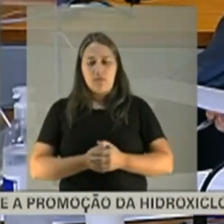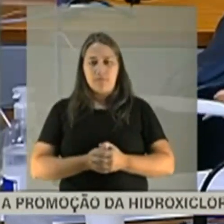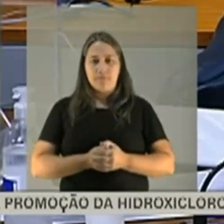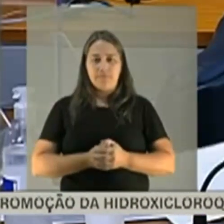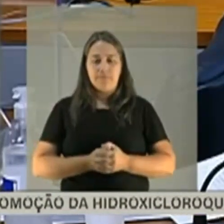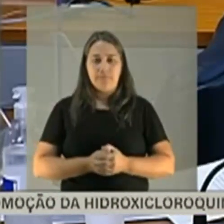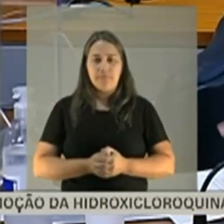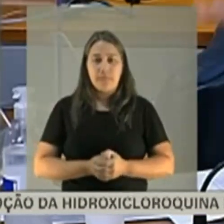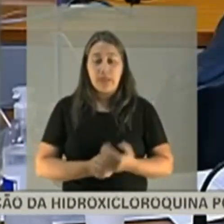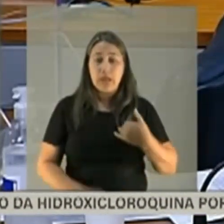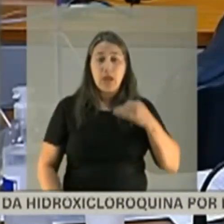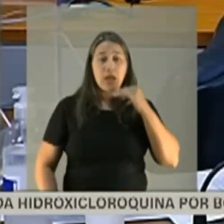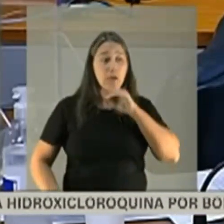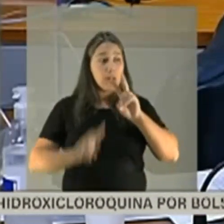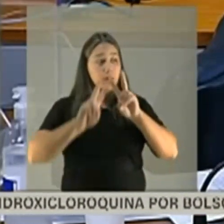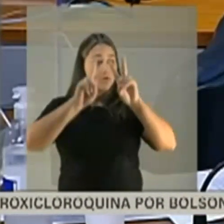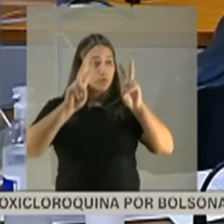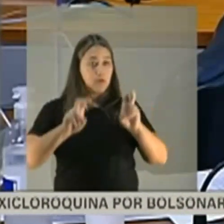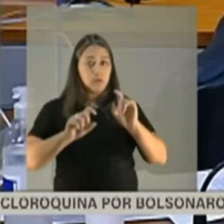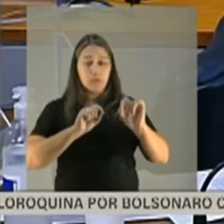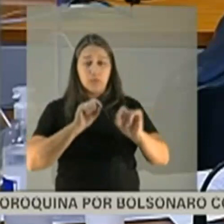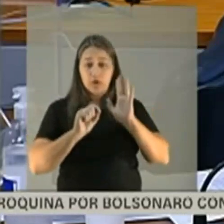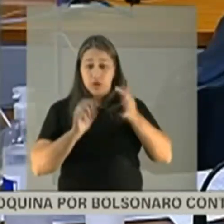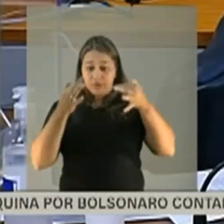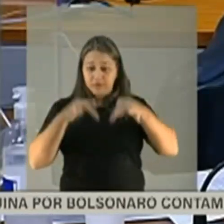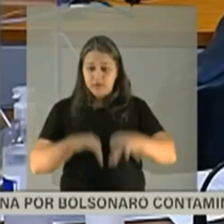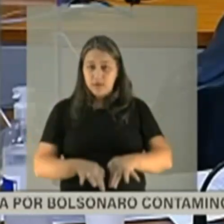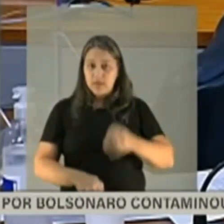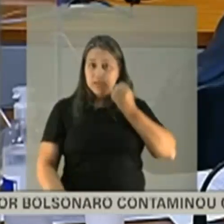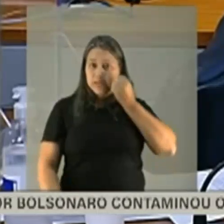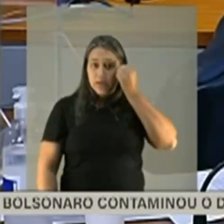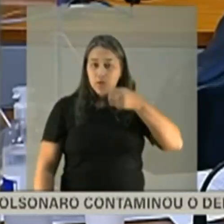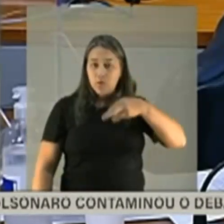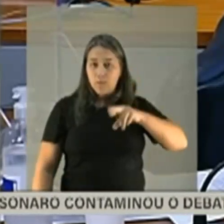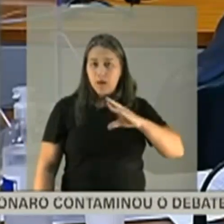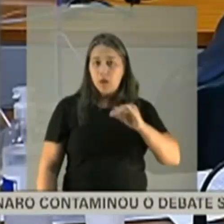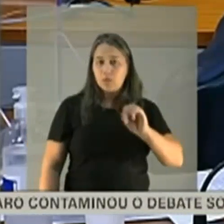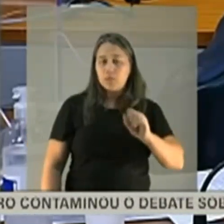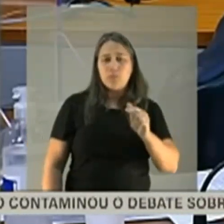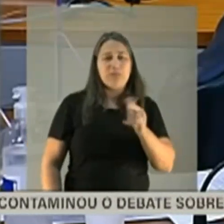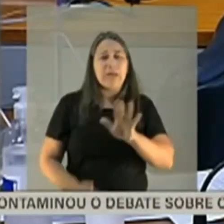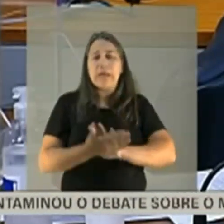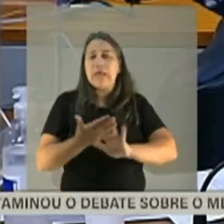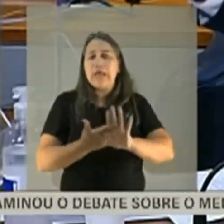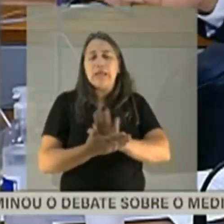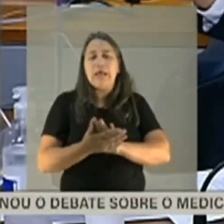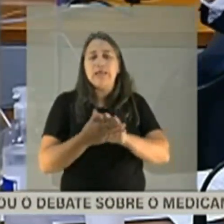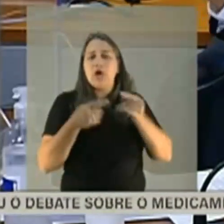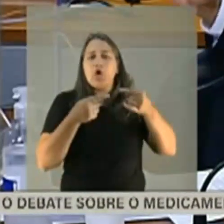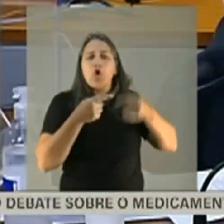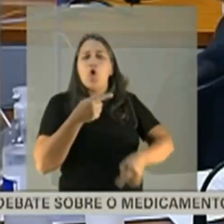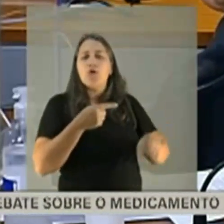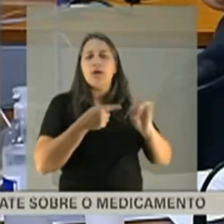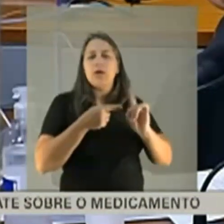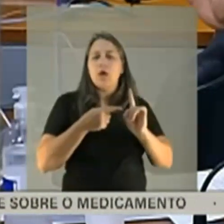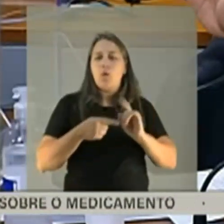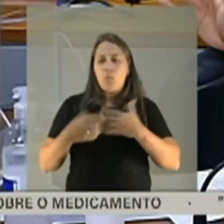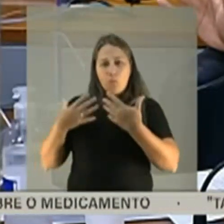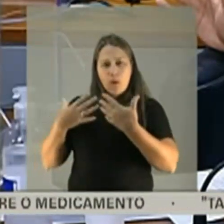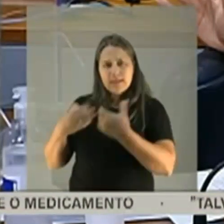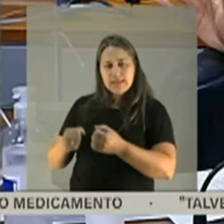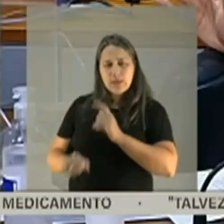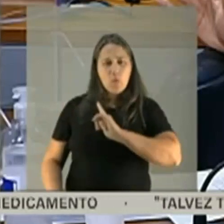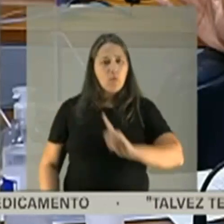nação. Eu acho que esse assunto, para encerrar, senador Marcos Rogério, não tem nada a ver com ser contra ou a favor de governo, gente, pelo amor